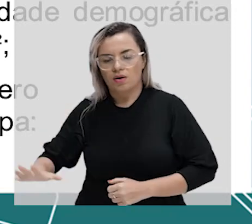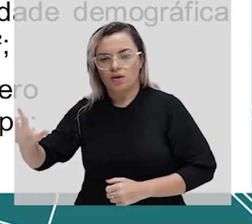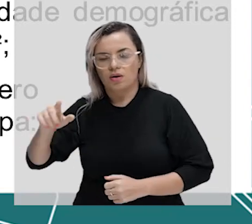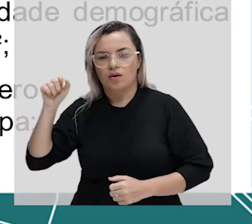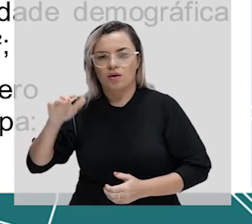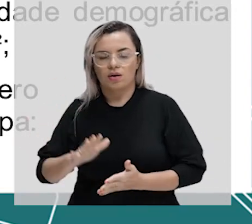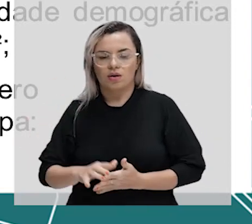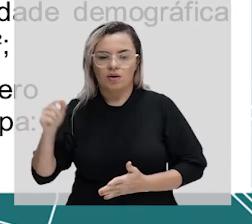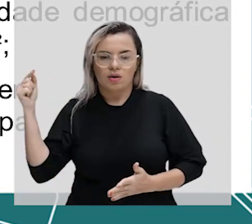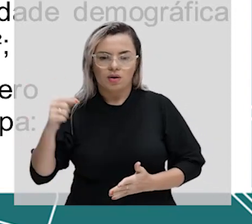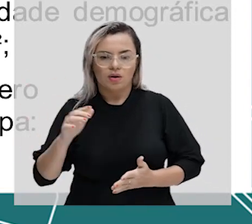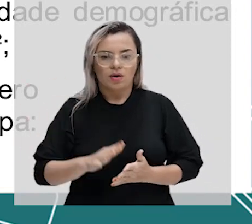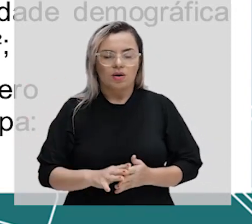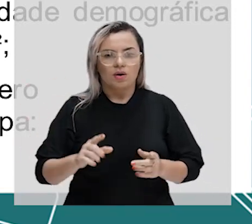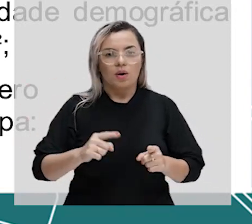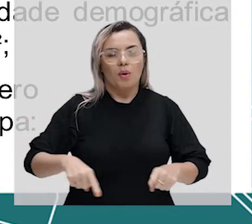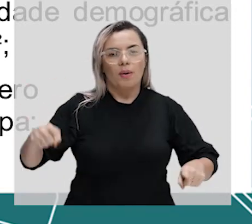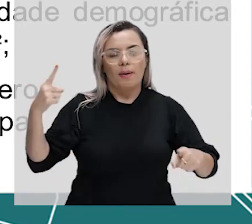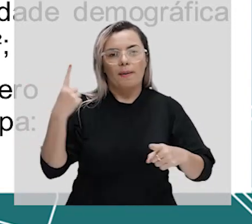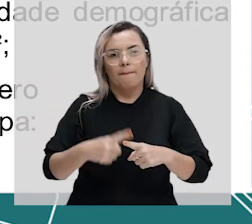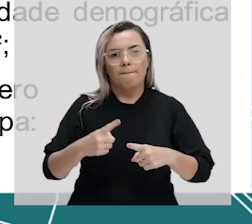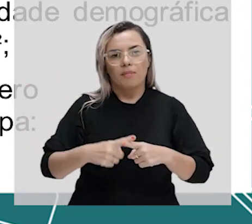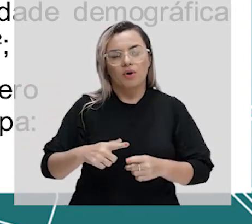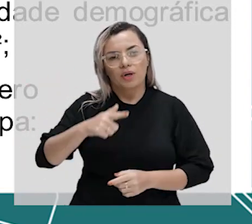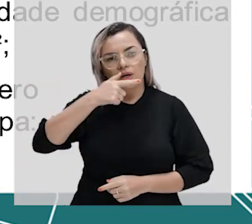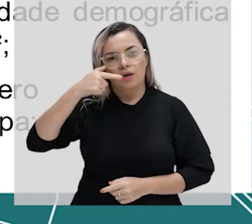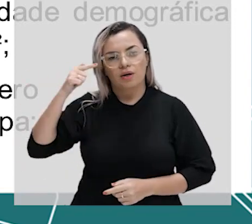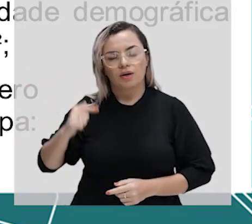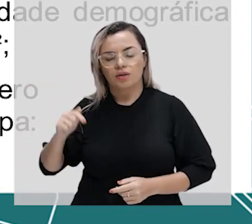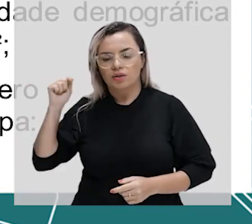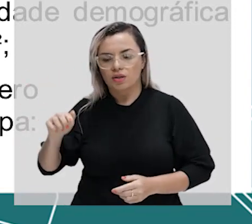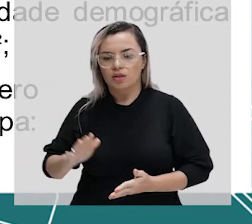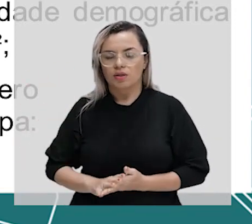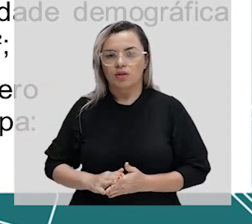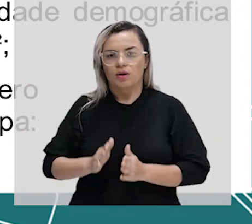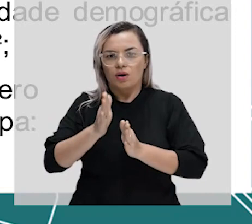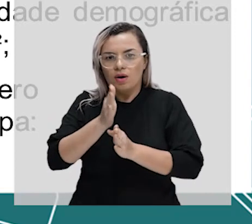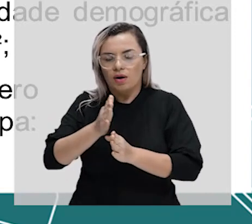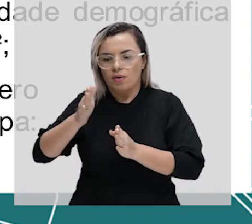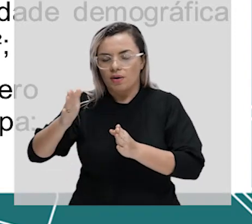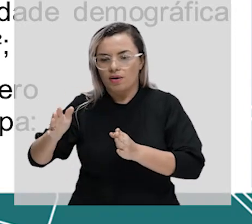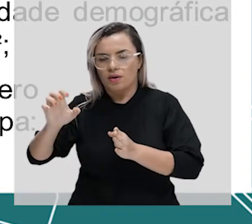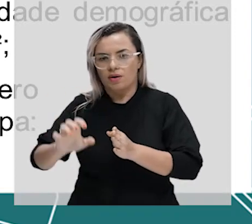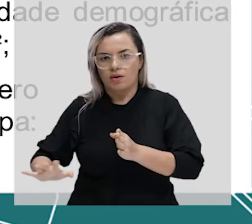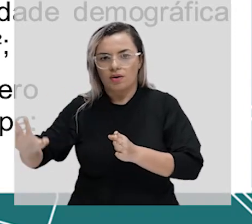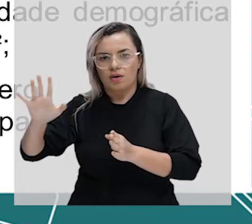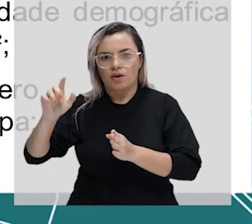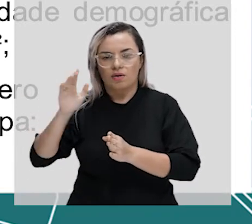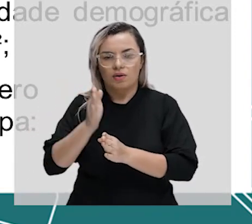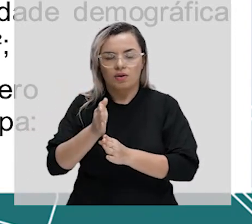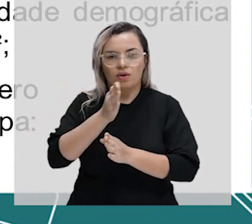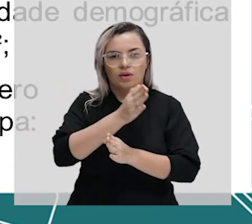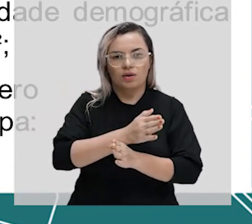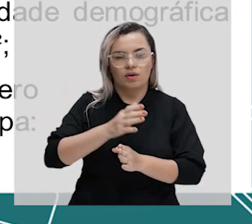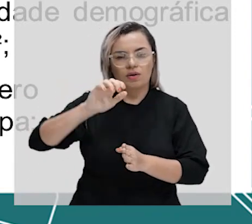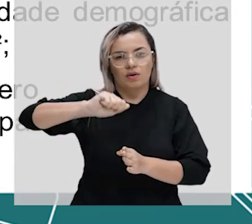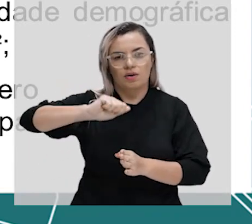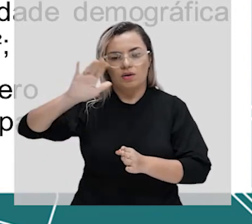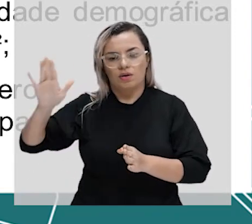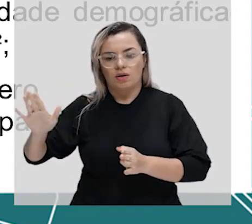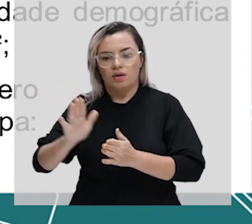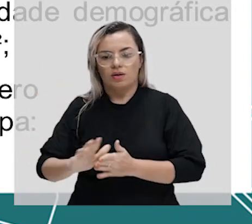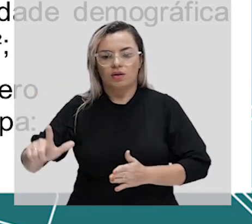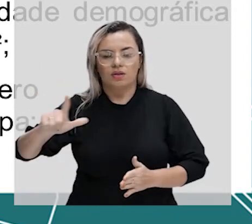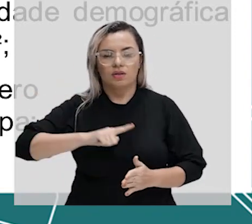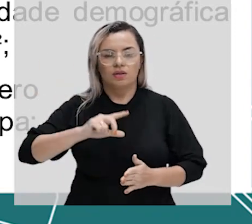que vai ter parte do seu território na Europa e parte na Ásia. A população da Rússia é de 144 milhões, mas como eu te disse, vai estar em dois